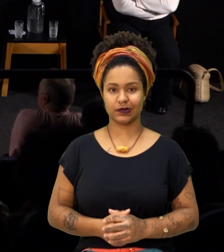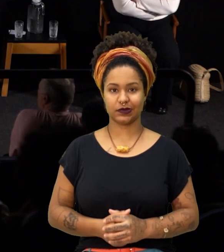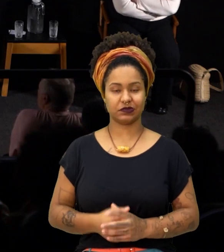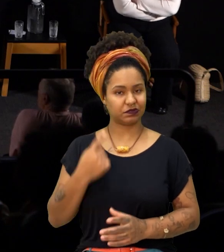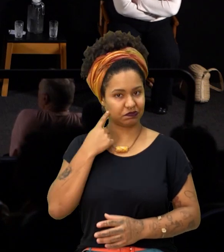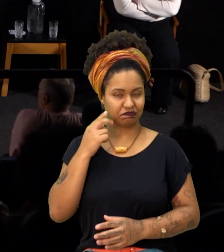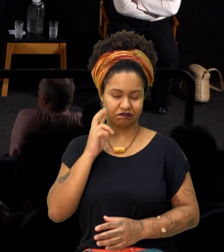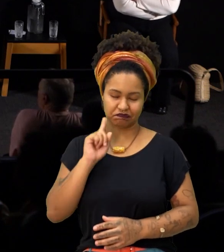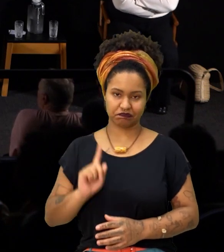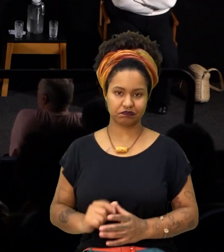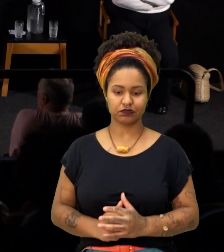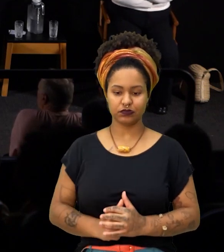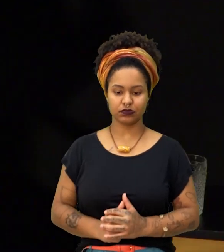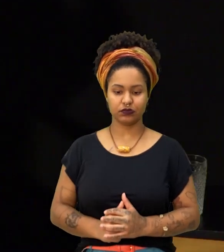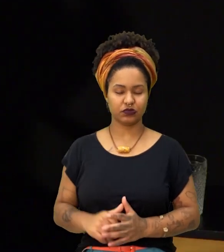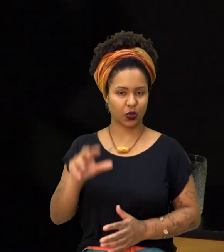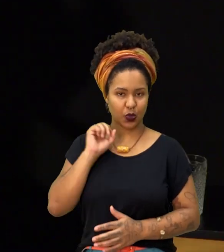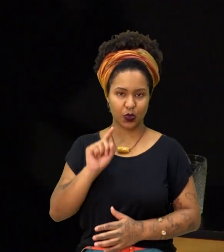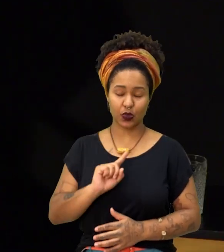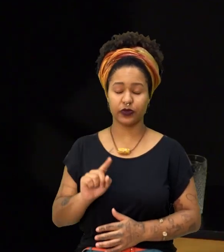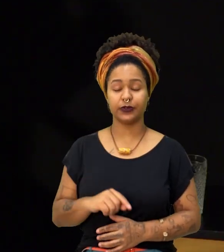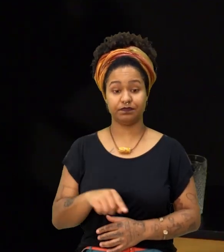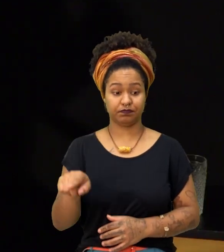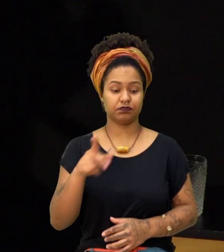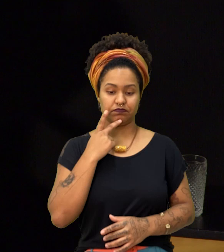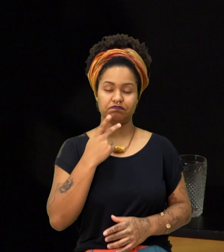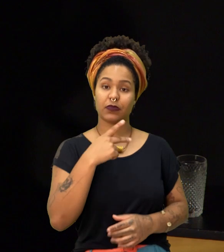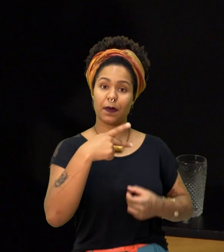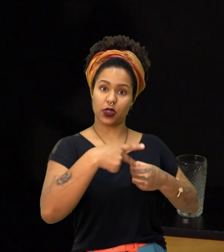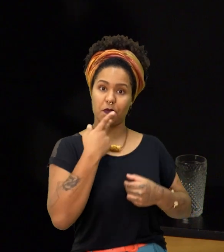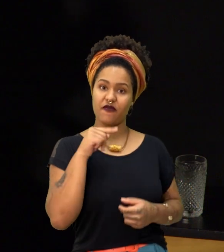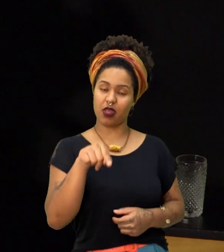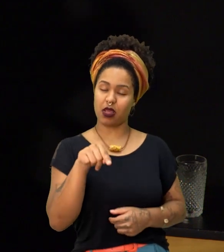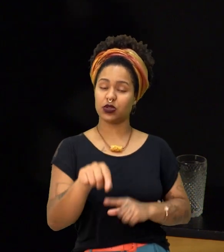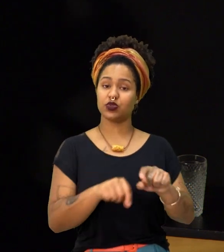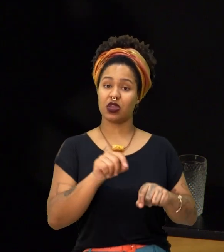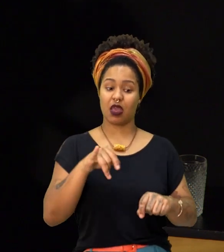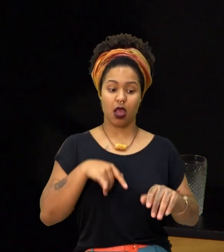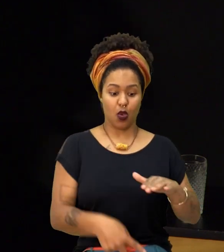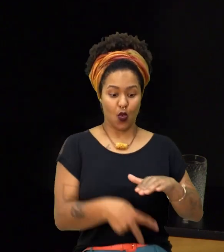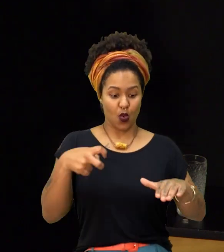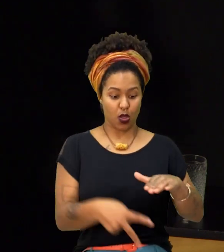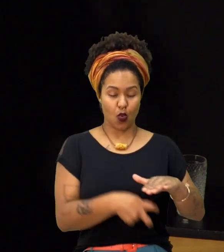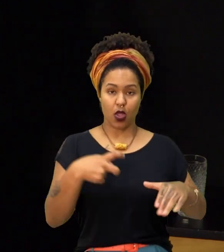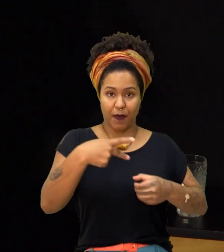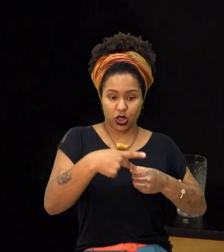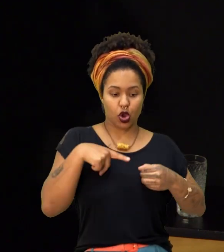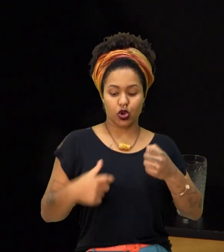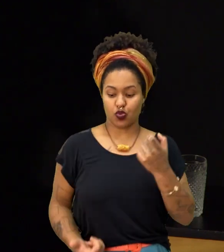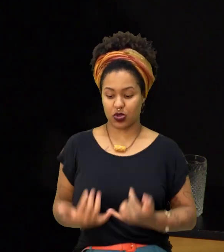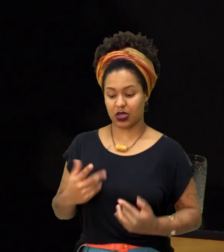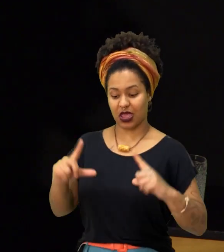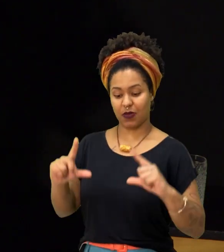Isso é o que a Petrobras diz, que é o seguinte, que ela, para extrair o petróleo, ela gasta menos, ela queima menos petróleo